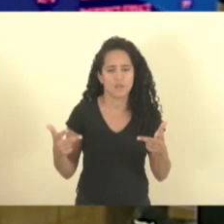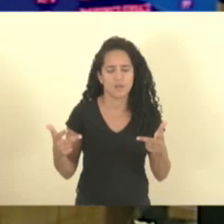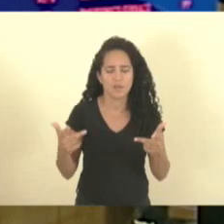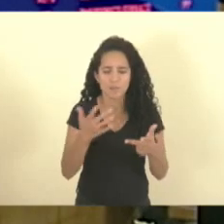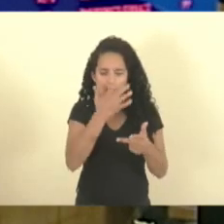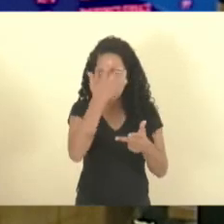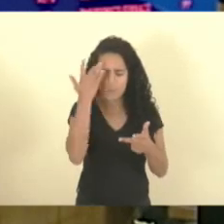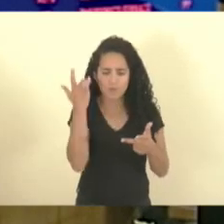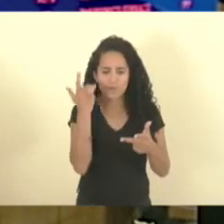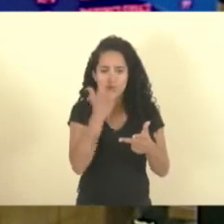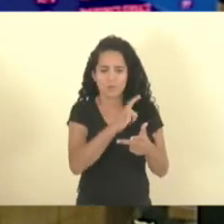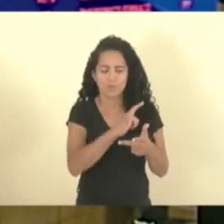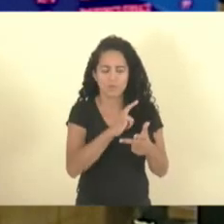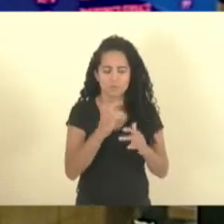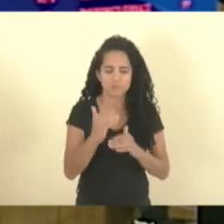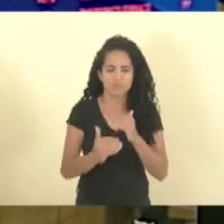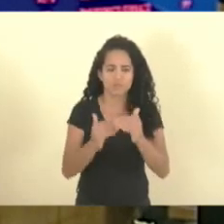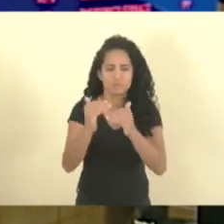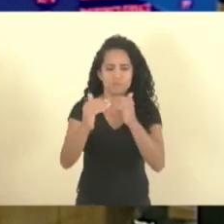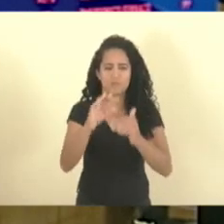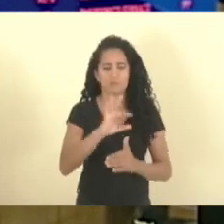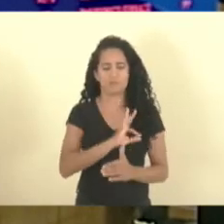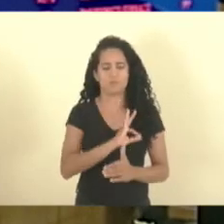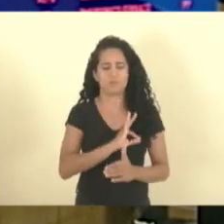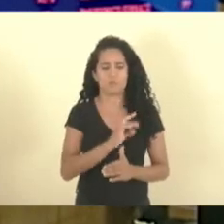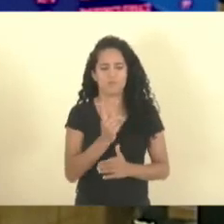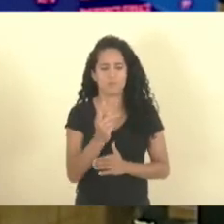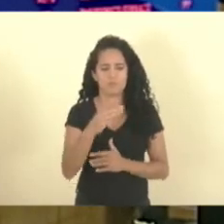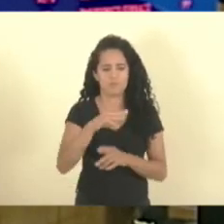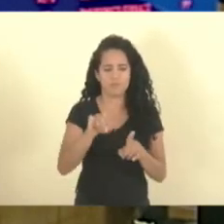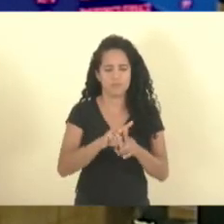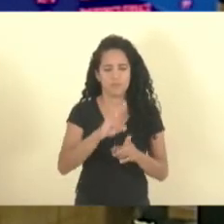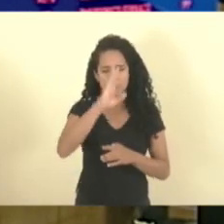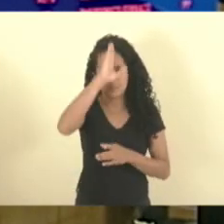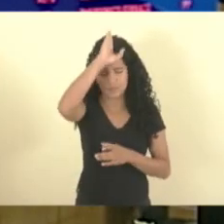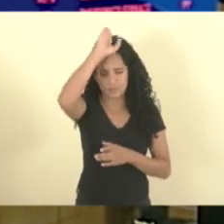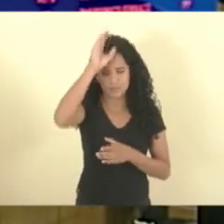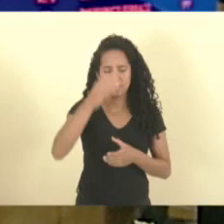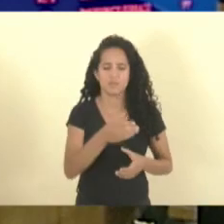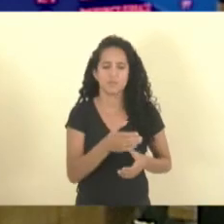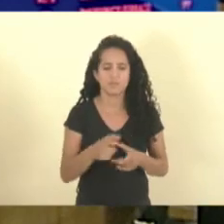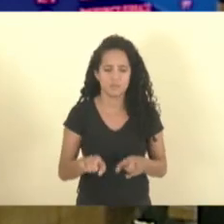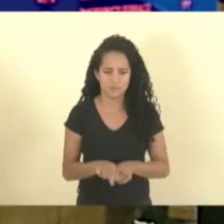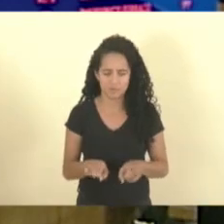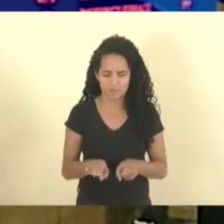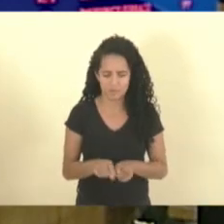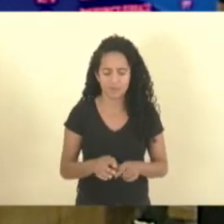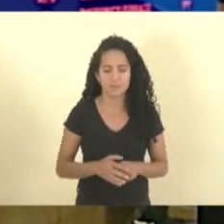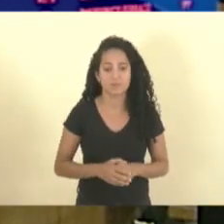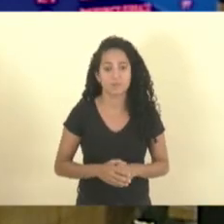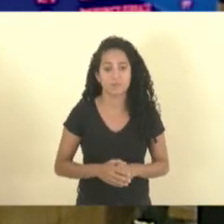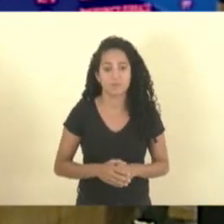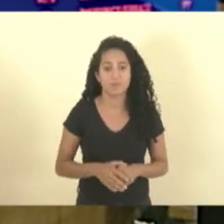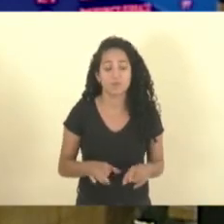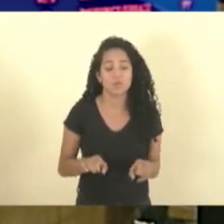ascensão na carreira dos policiais militares e bombeiros militares.